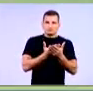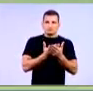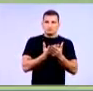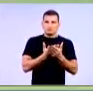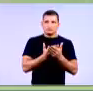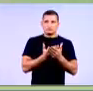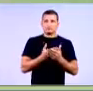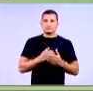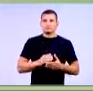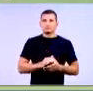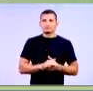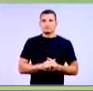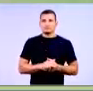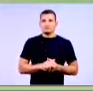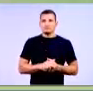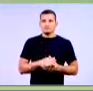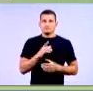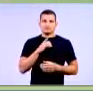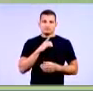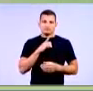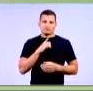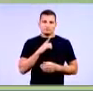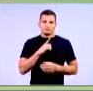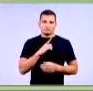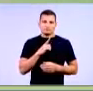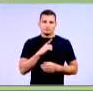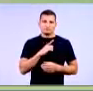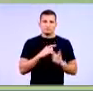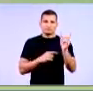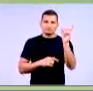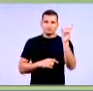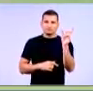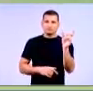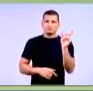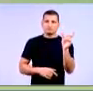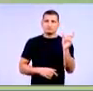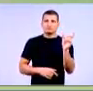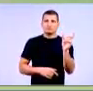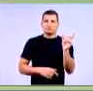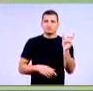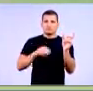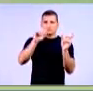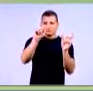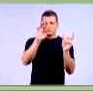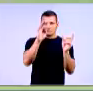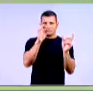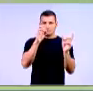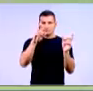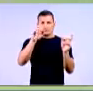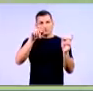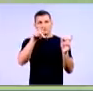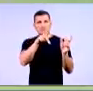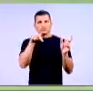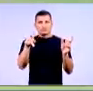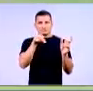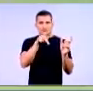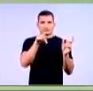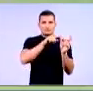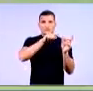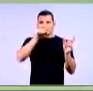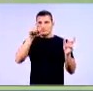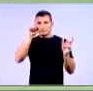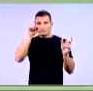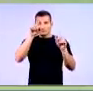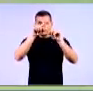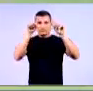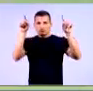onde aqui eu tenho como um agente externo, um ator aqui, o professor, e aqui é o meu sistema, ó, lembrando que esse